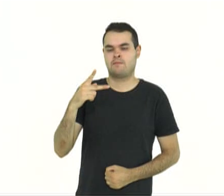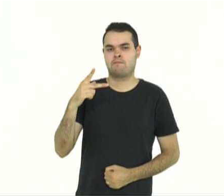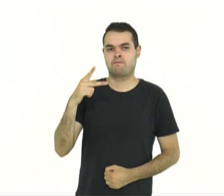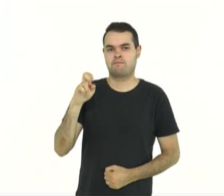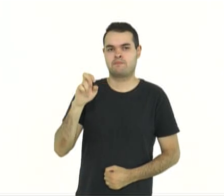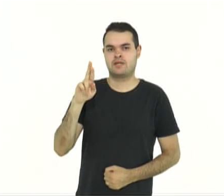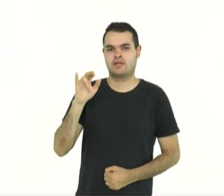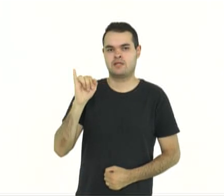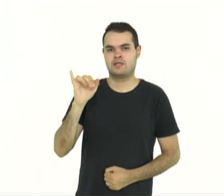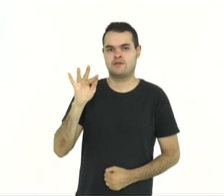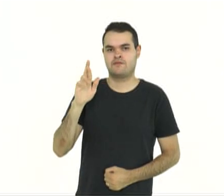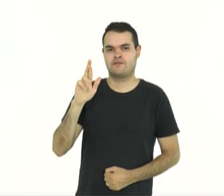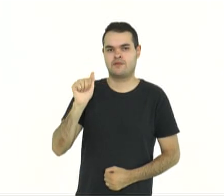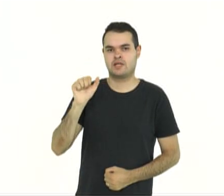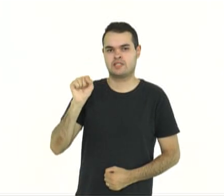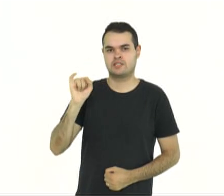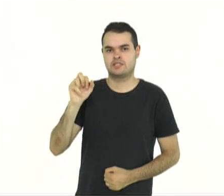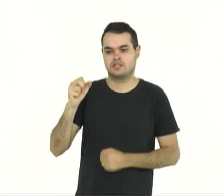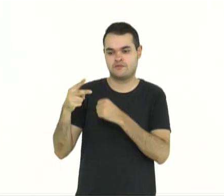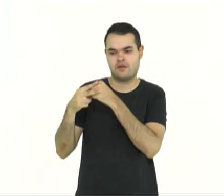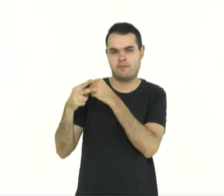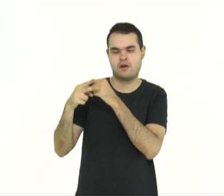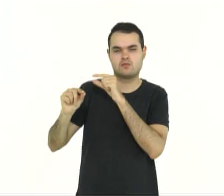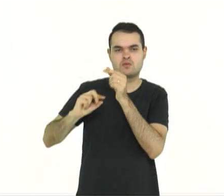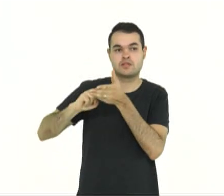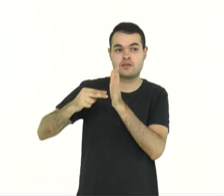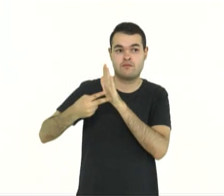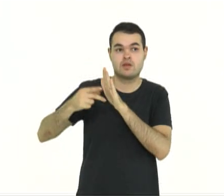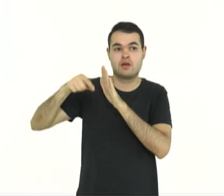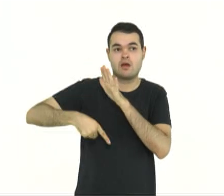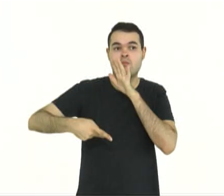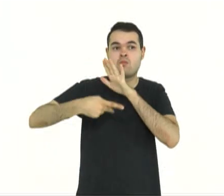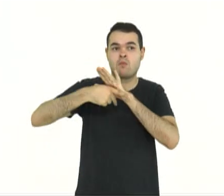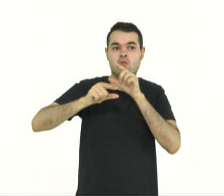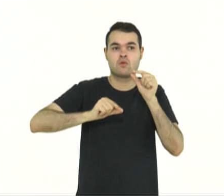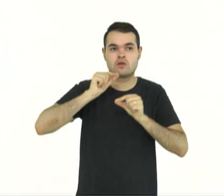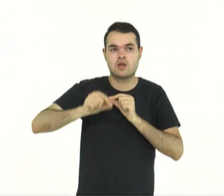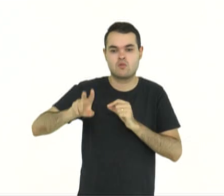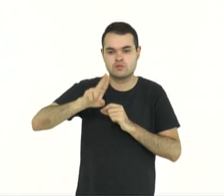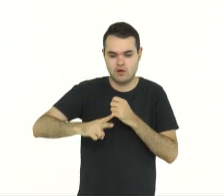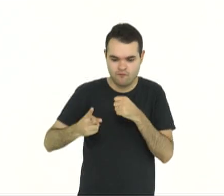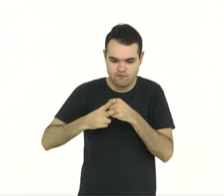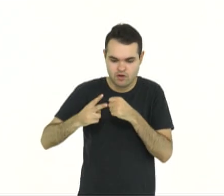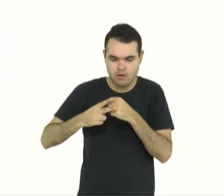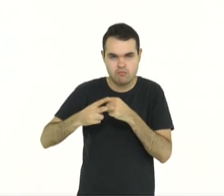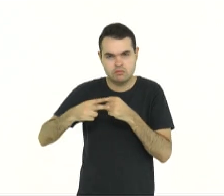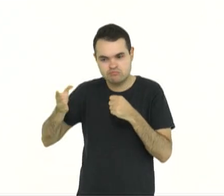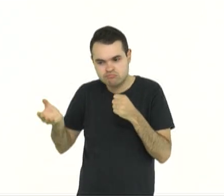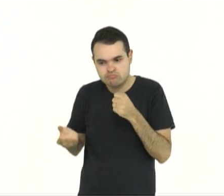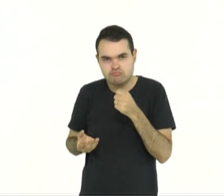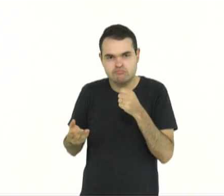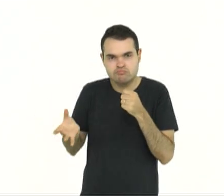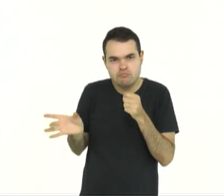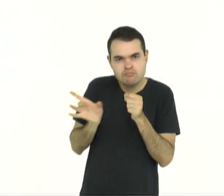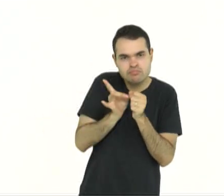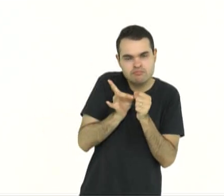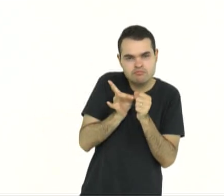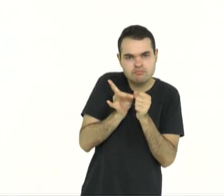Perífrasis verbales. La perífrasis verbal consiste en el uso de un verbo